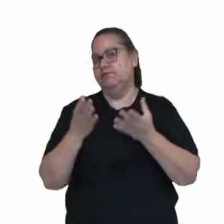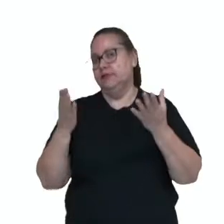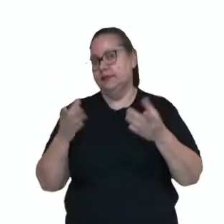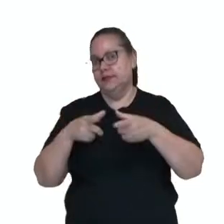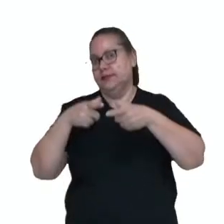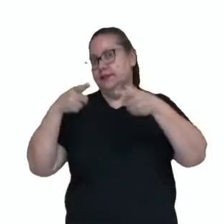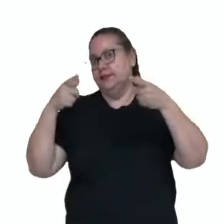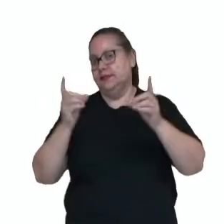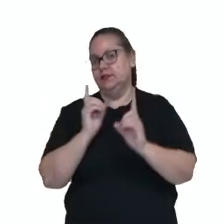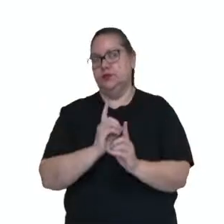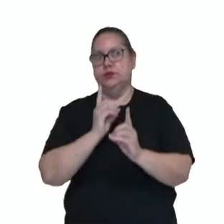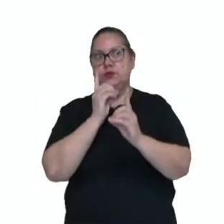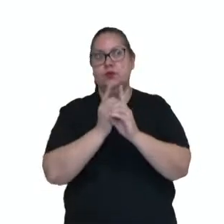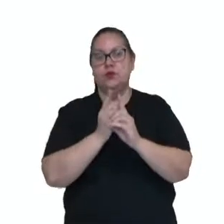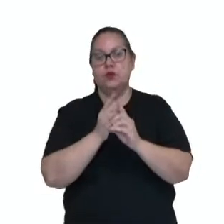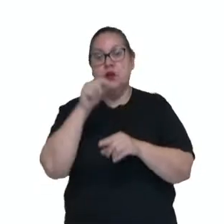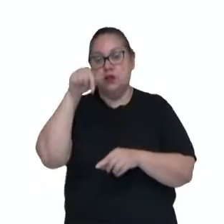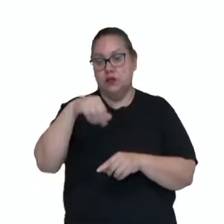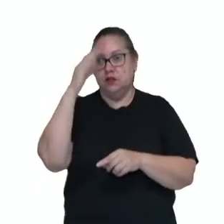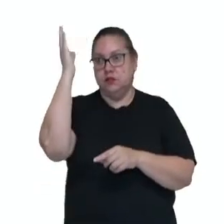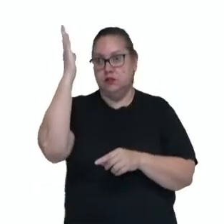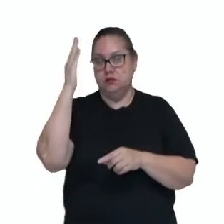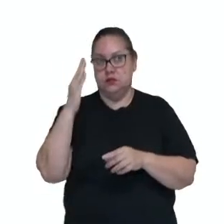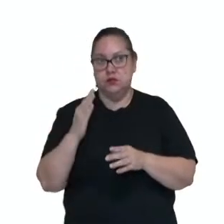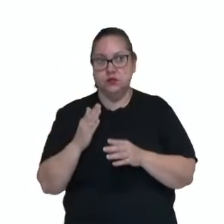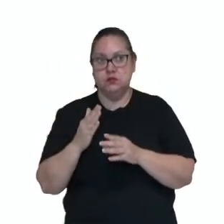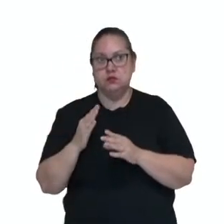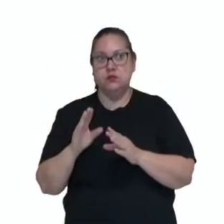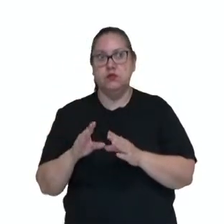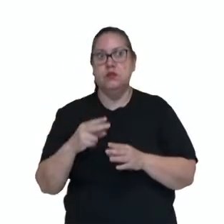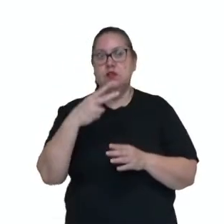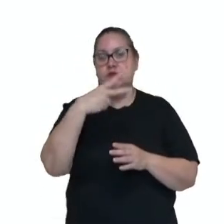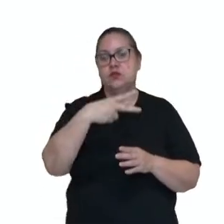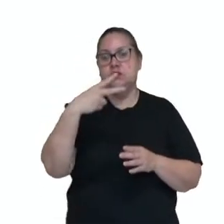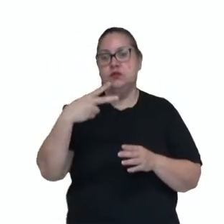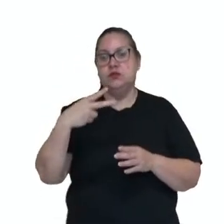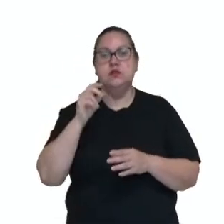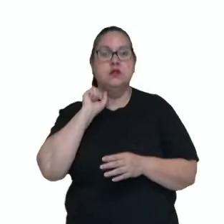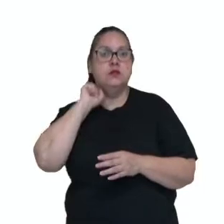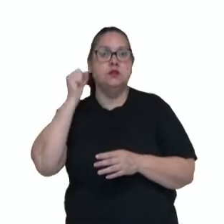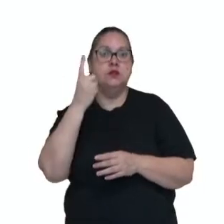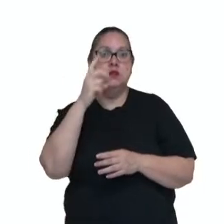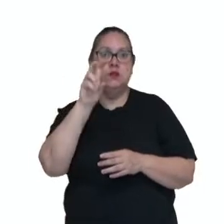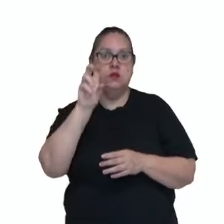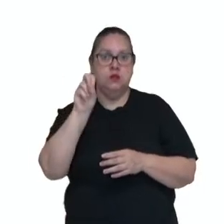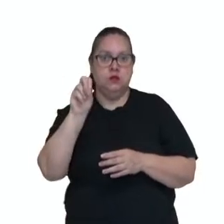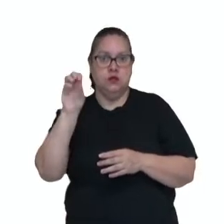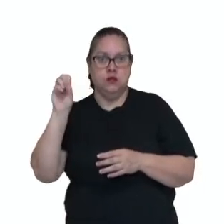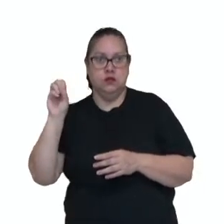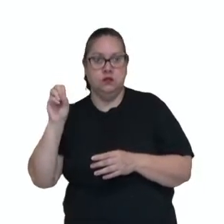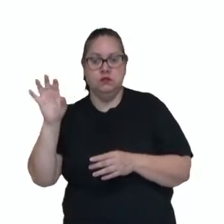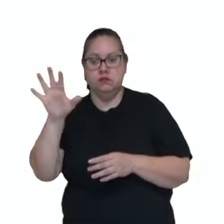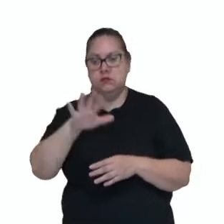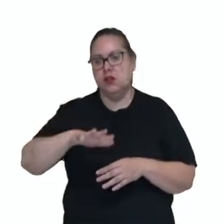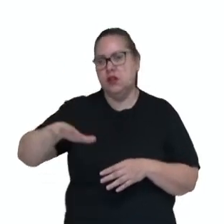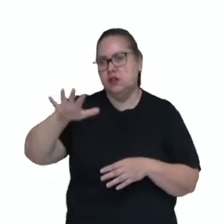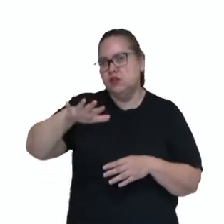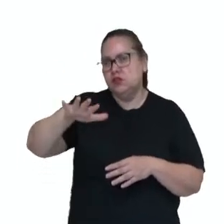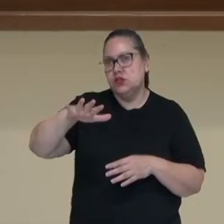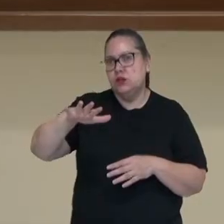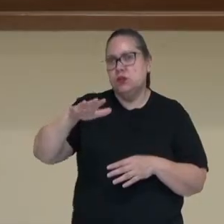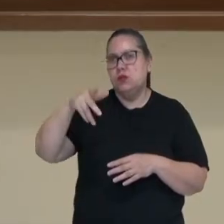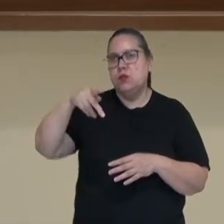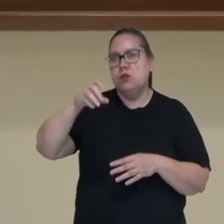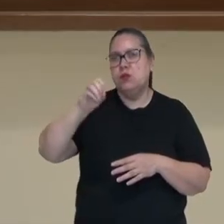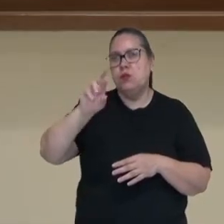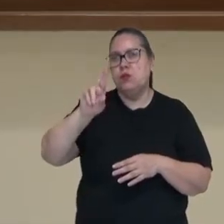encontro? Então, no Brasil, pelo menos, ocorreu em 22 de abril de 1500, né, na região atual do Porto Seguro.